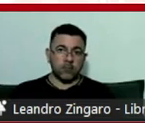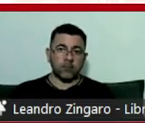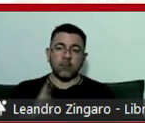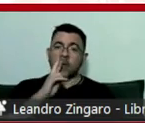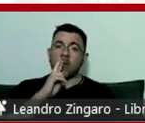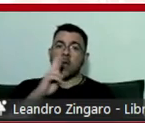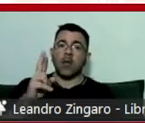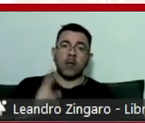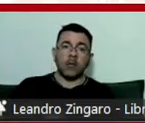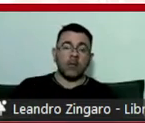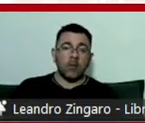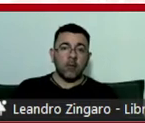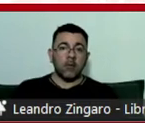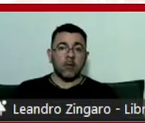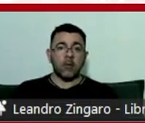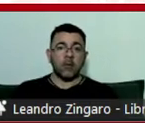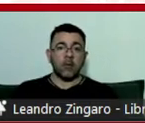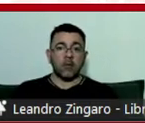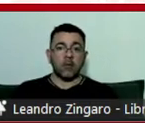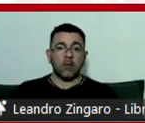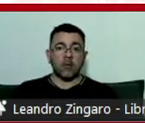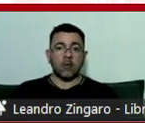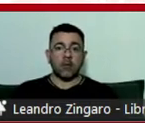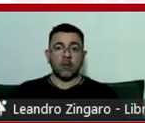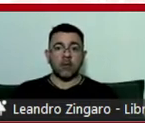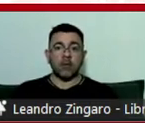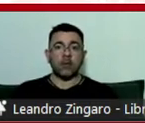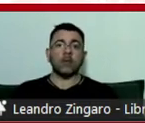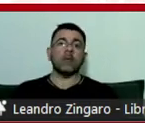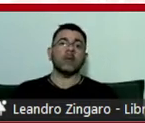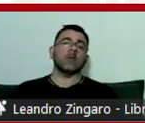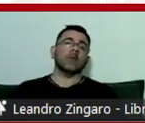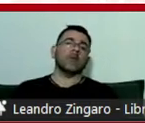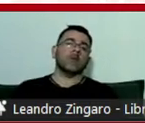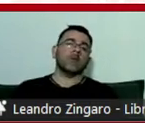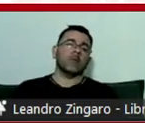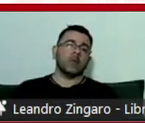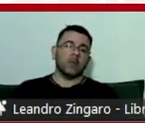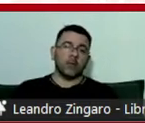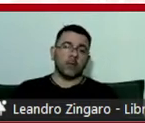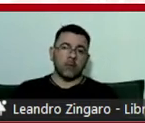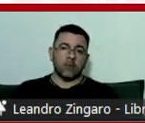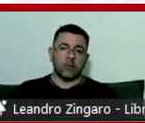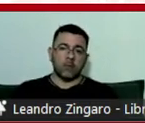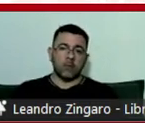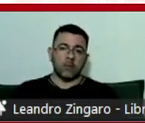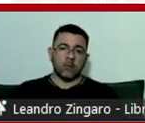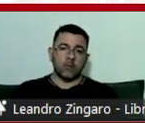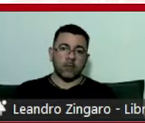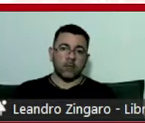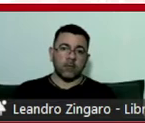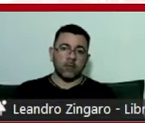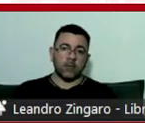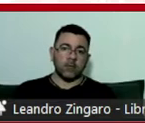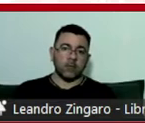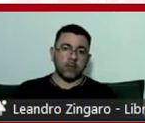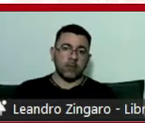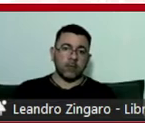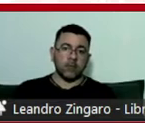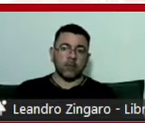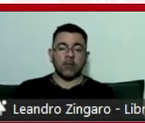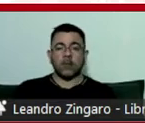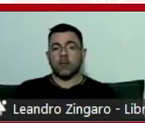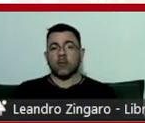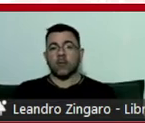no WhatsApp já chegou aqui no meu WhatsApp ó 202 recebi aqui ó R 100 Rafael figueiro Ah